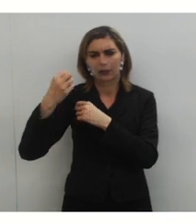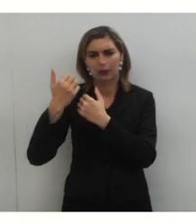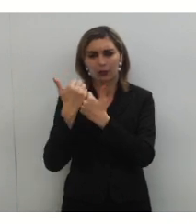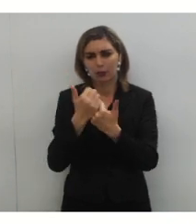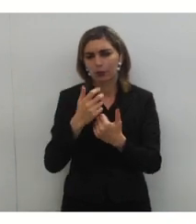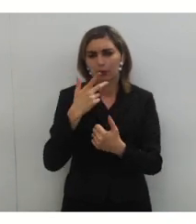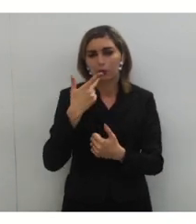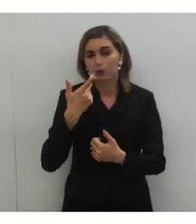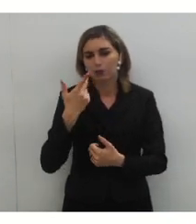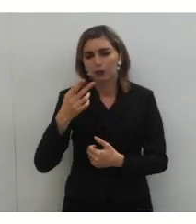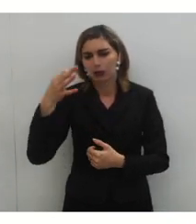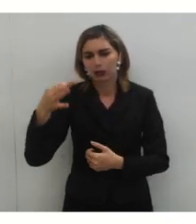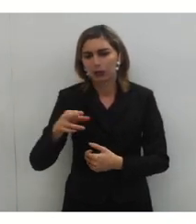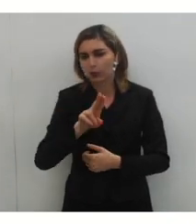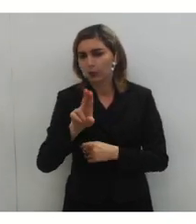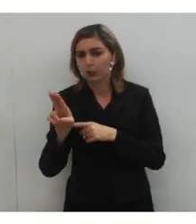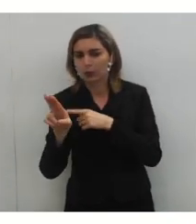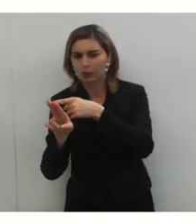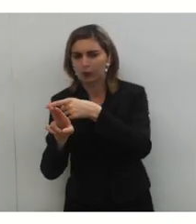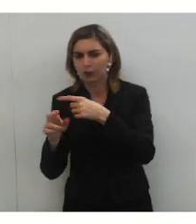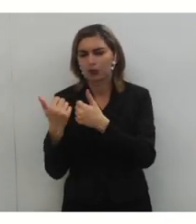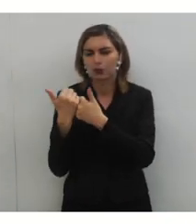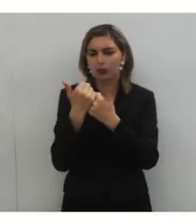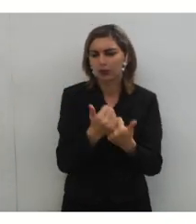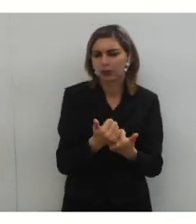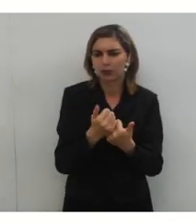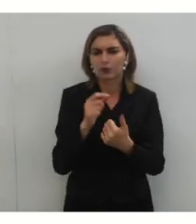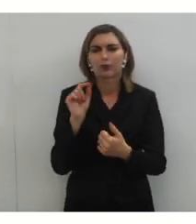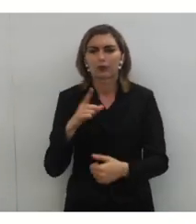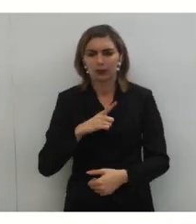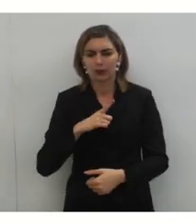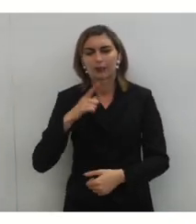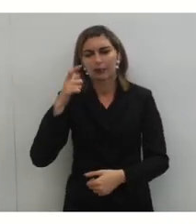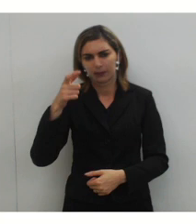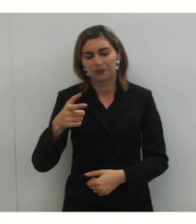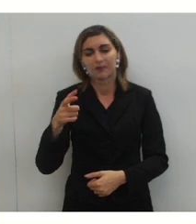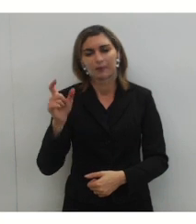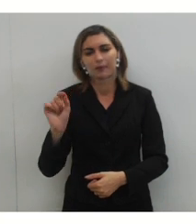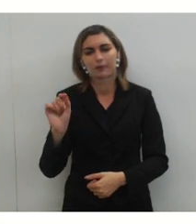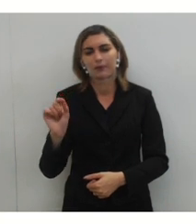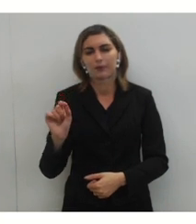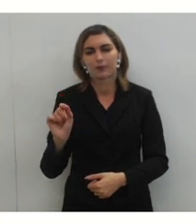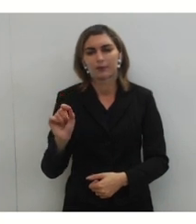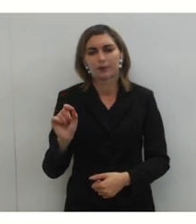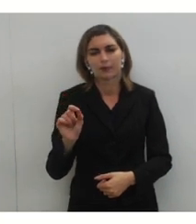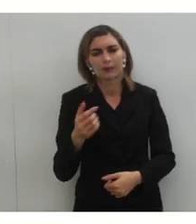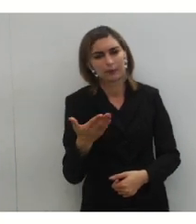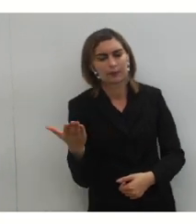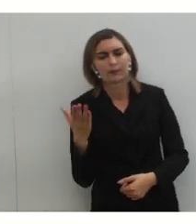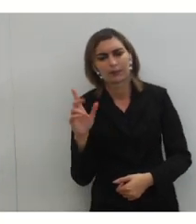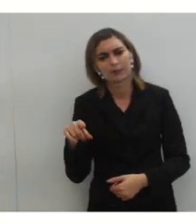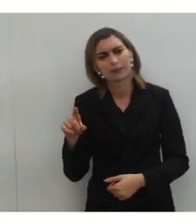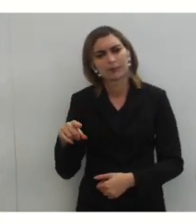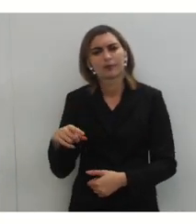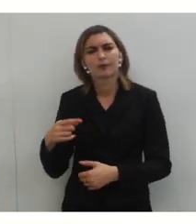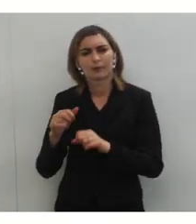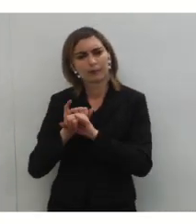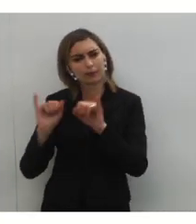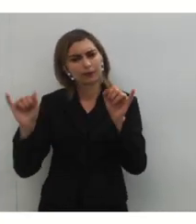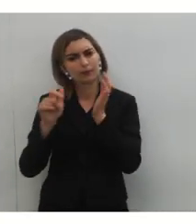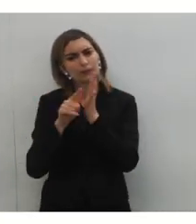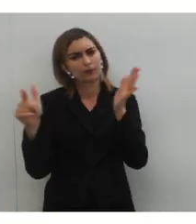diz exatamente o nome desse assessor, tem uma intenção, né? Isso aí é uma matéria